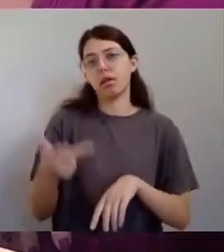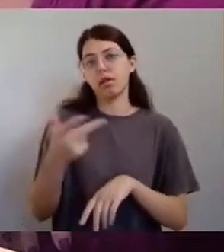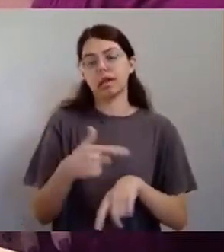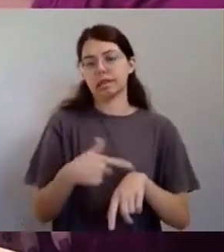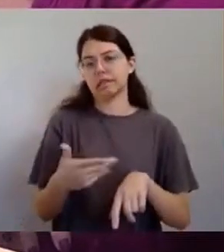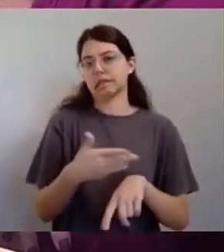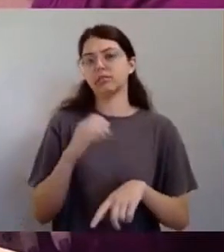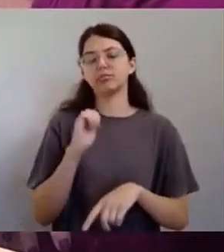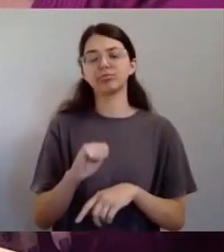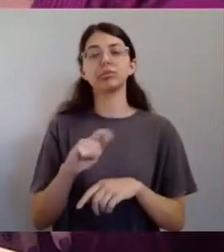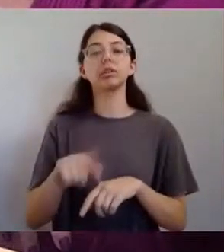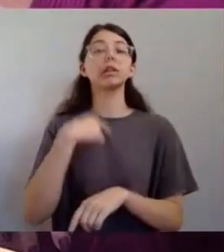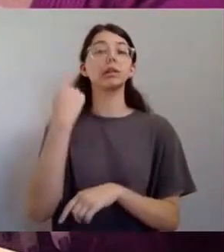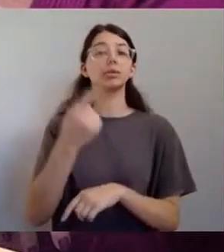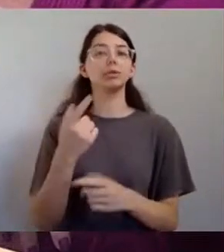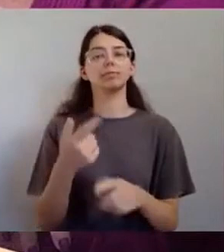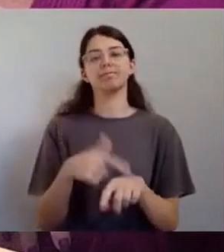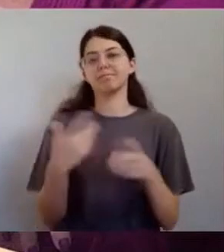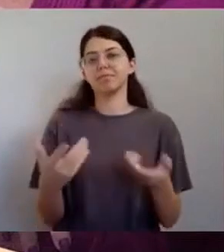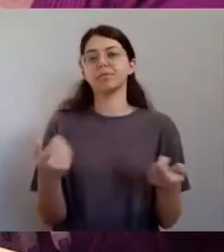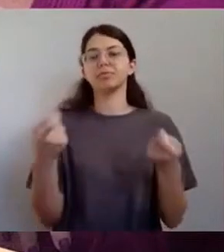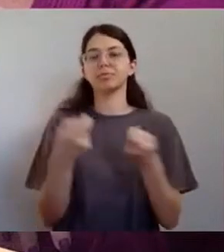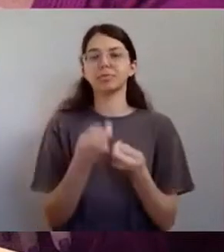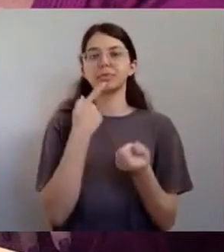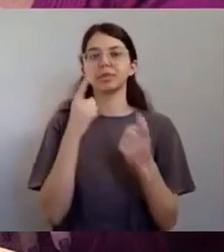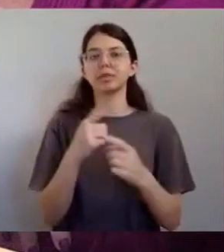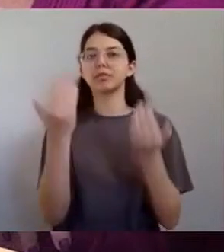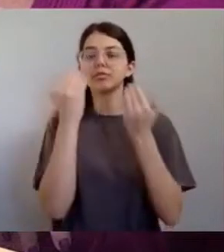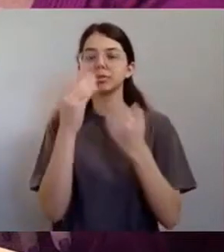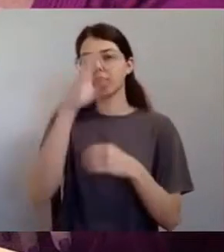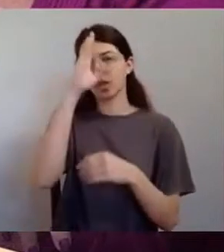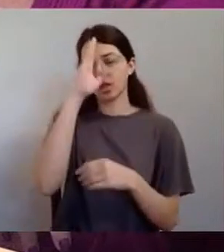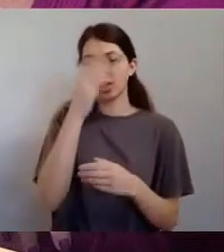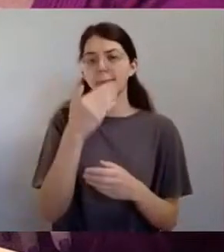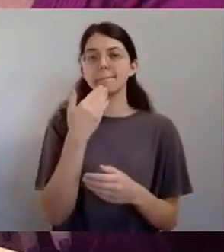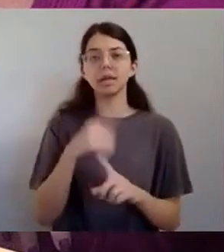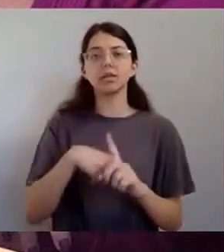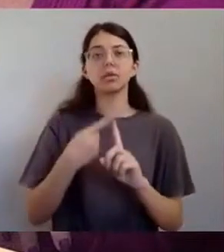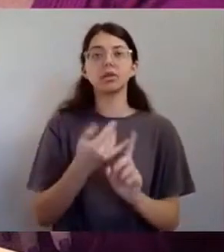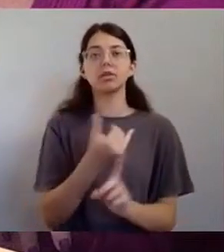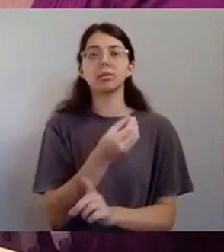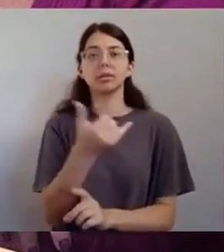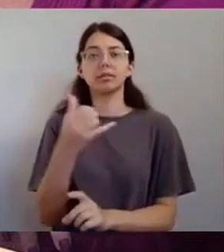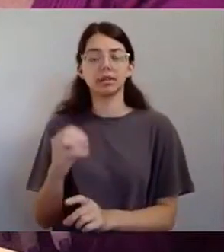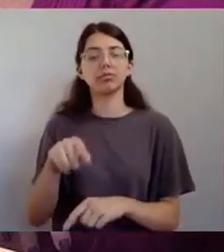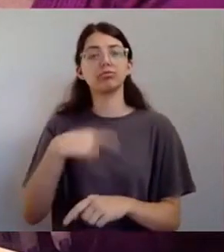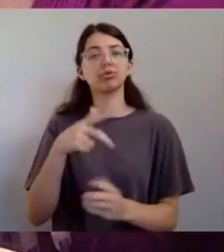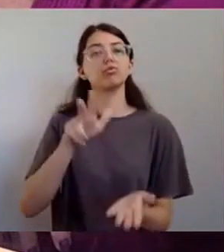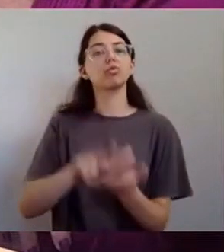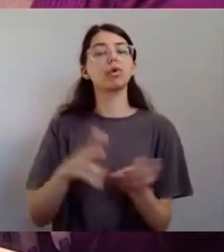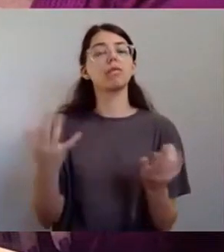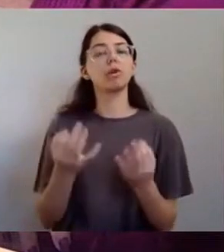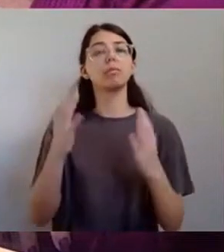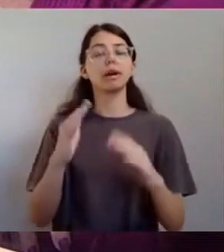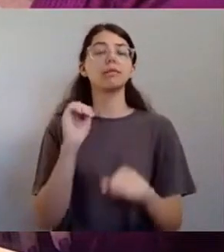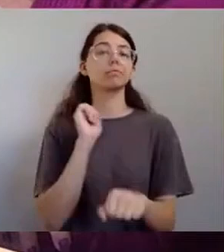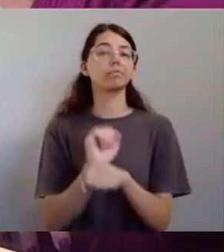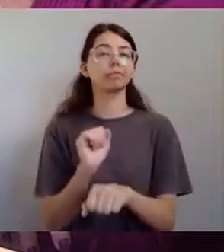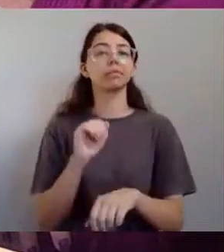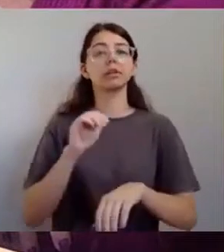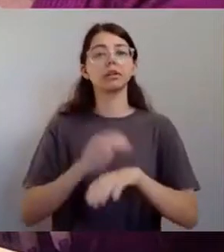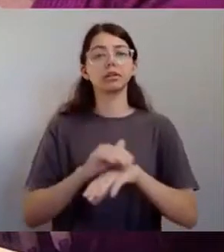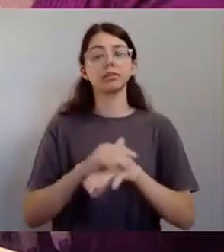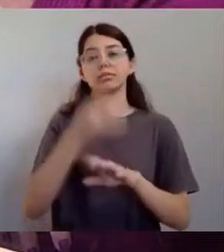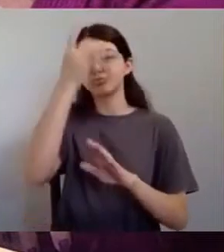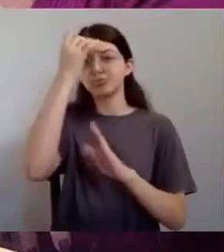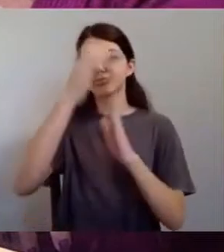de uma atualização e pedido de informação prévia em 2020, que foi depois aprovado, mas que ficou condicionado, entre outros, à recolha de pareceres prévios